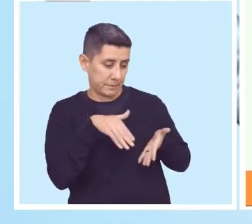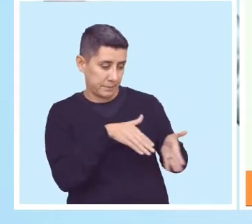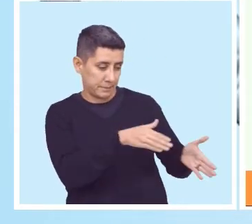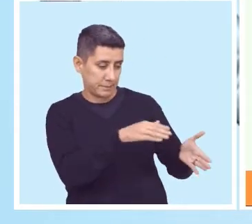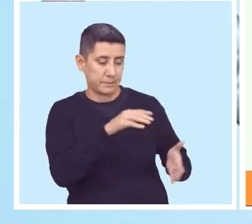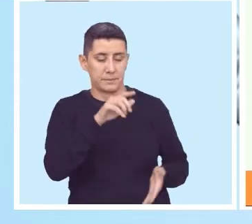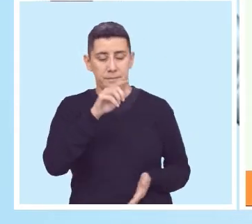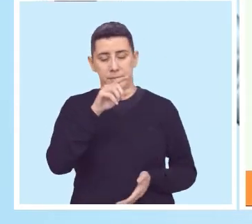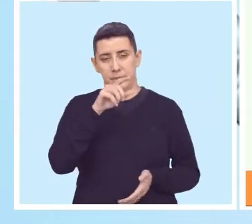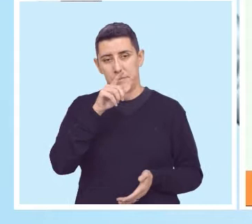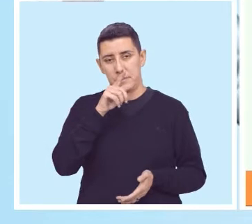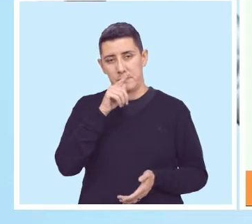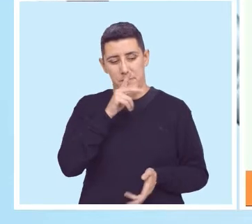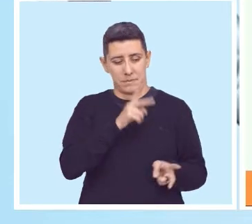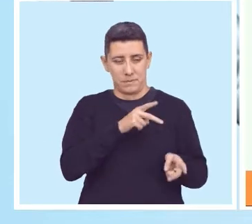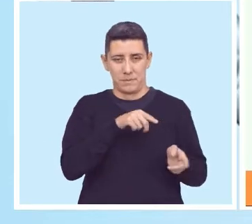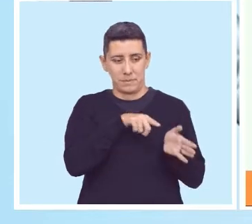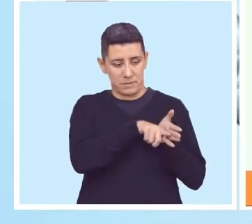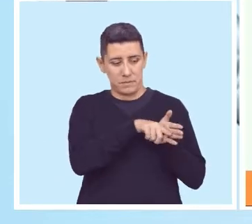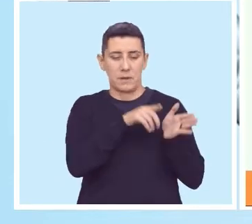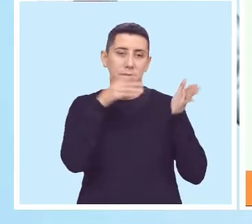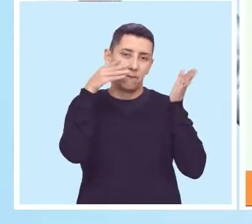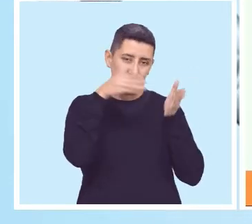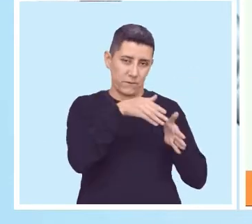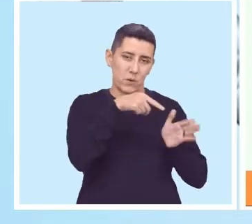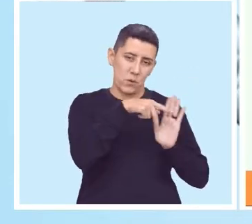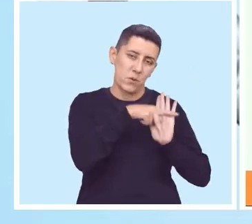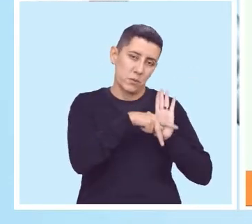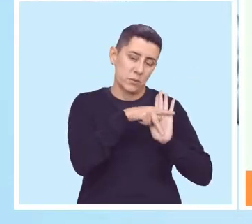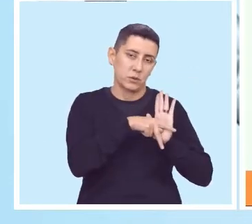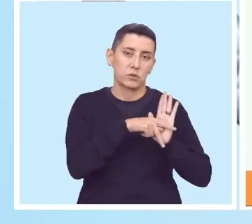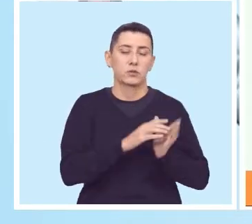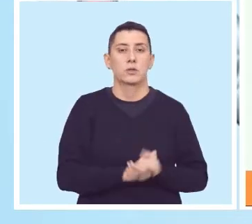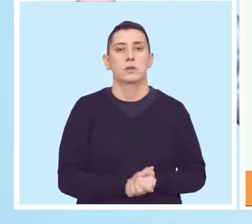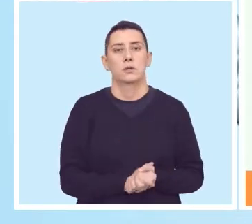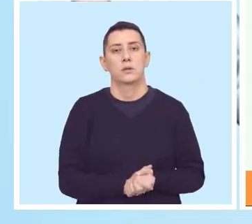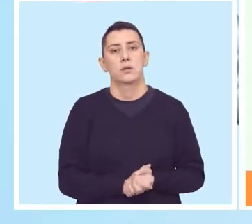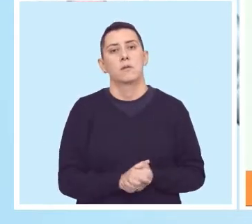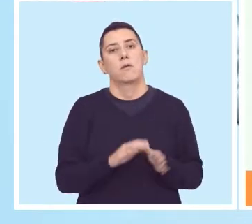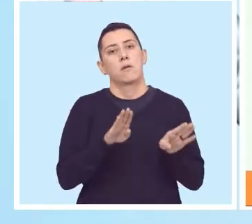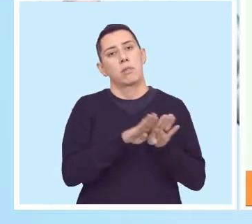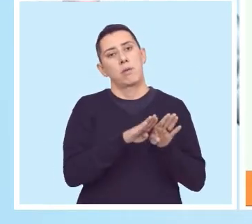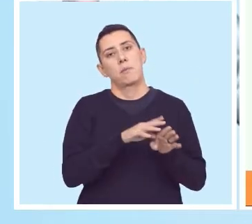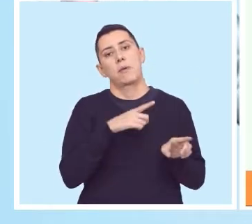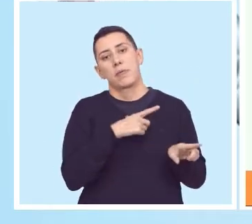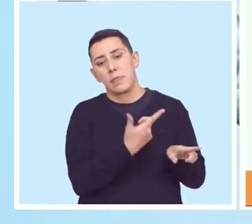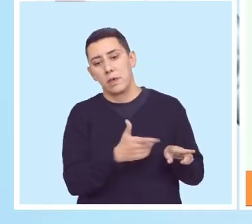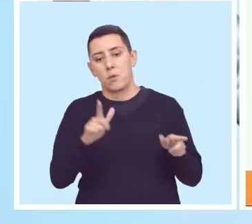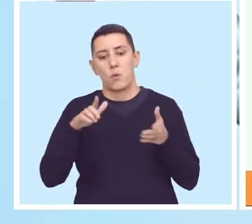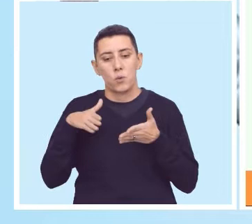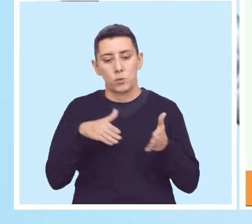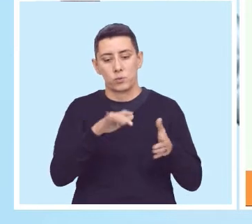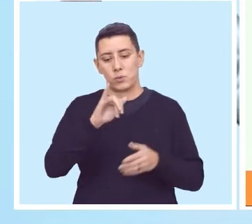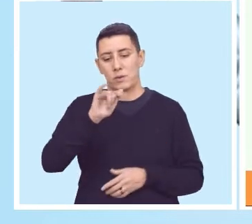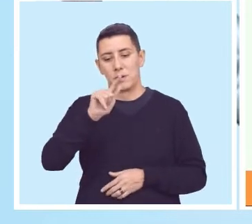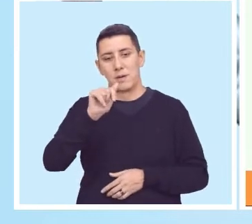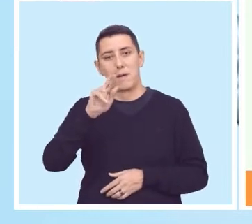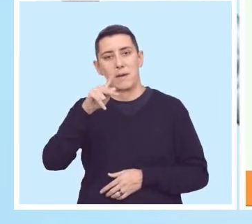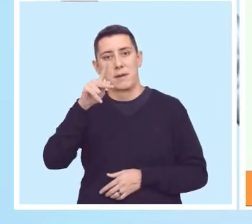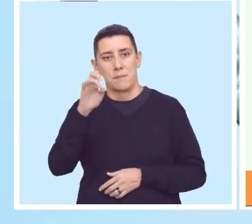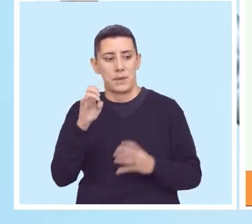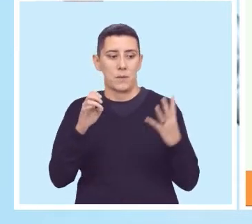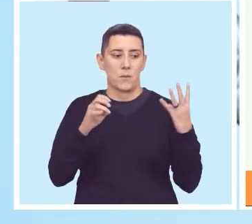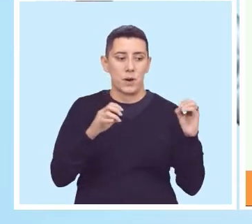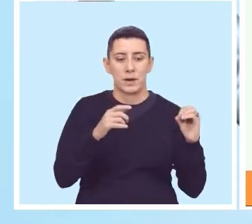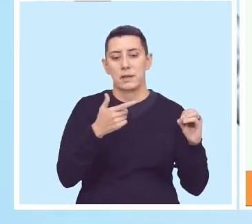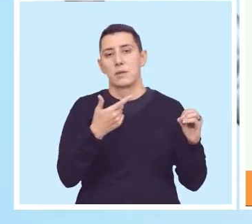Nós temos, foi o foco do nosso projeto. Tem o Igarapé do Mindu, que também é outro igarapé aqui da cidade de Manaus, mas poderia ter, de repente,